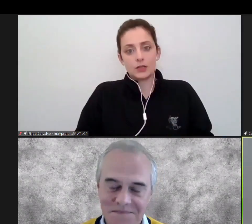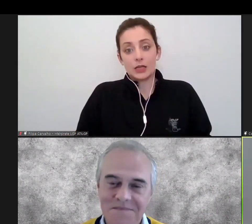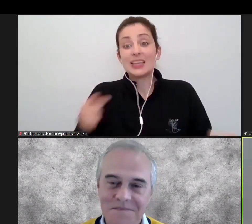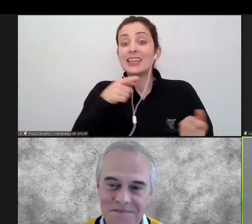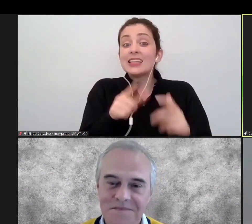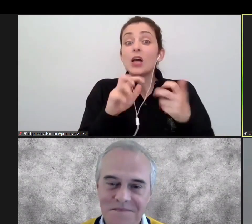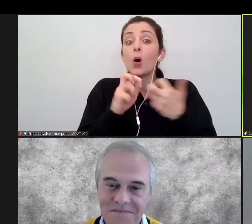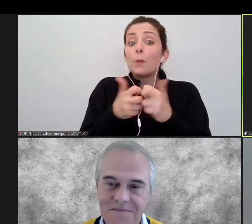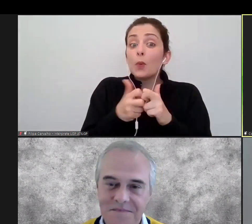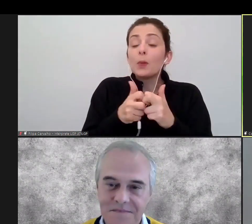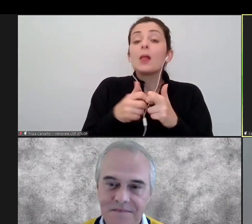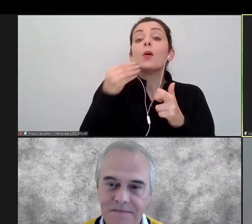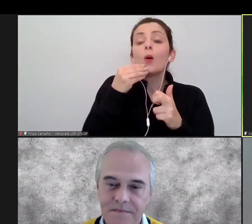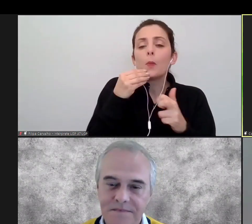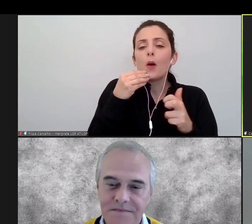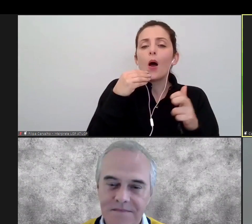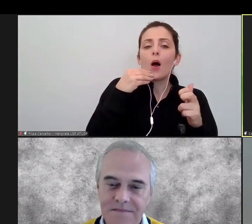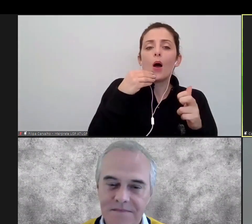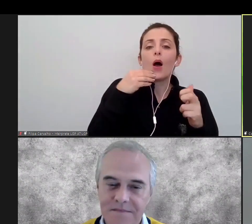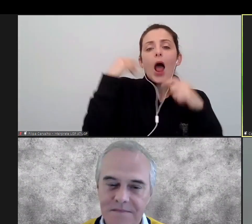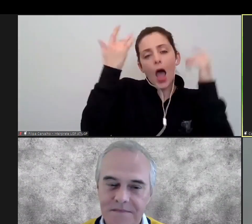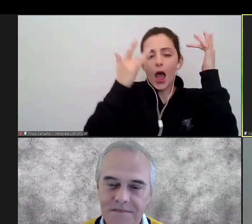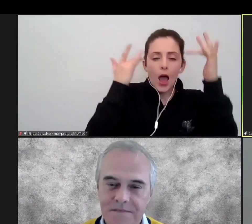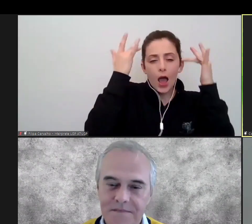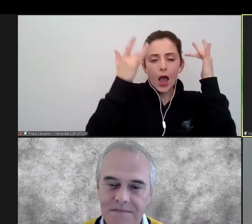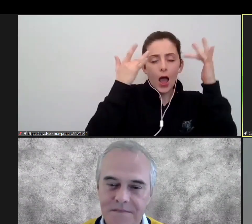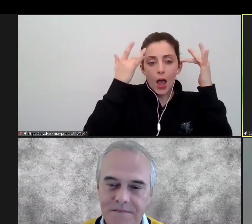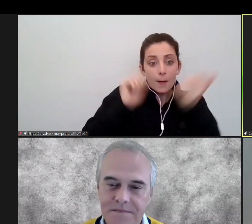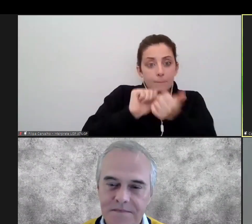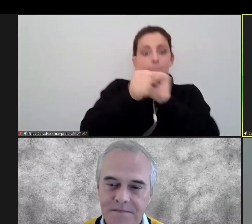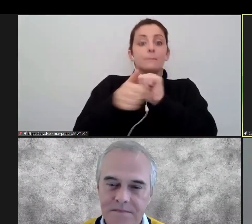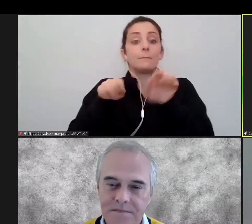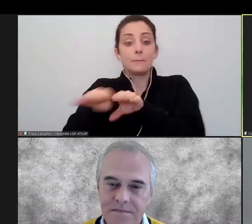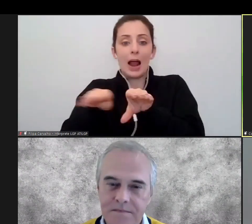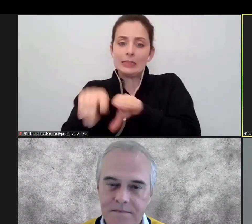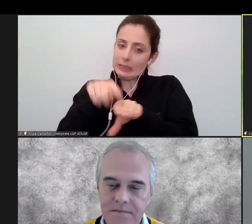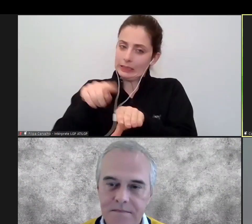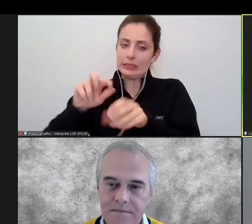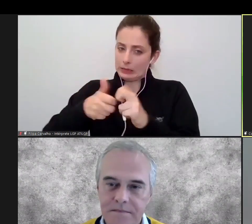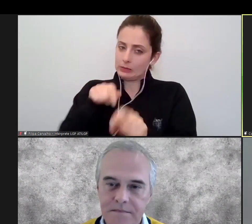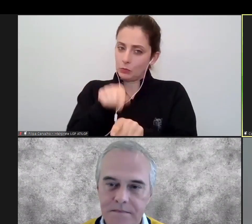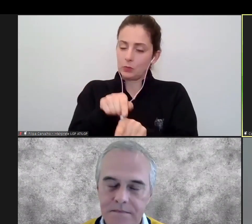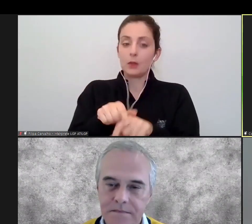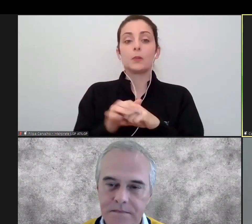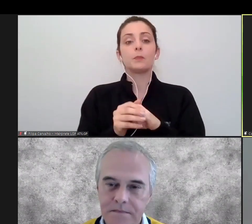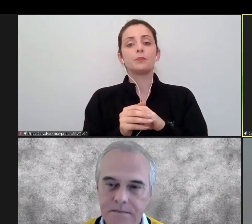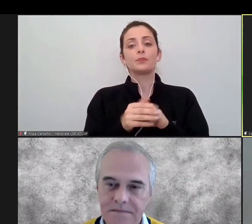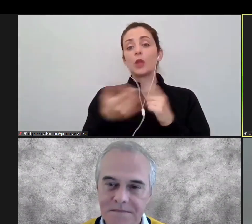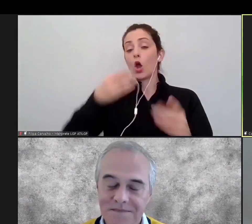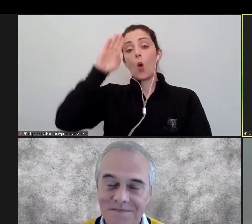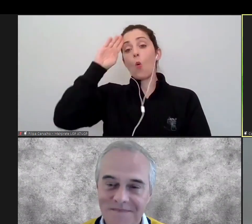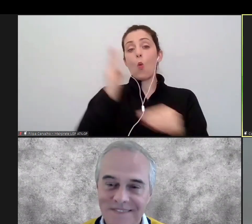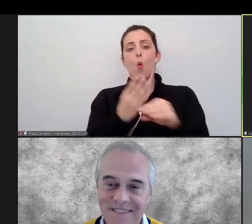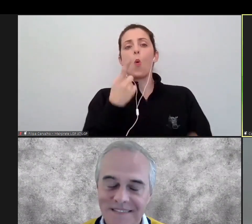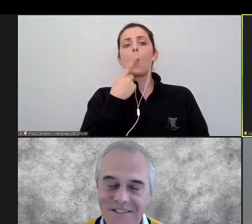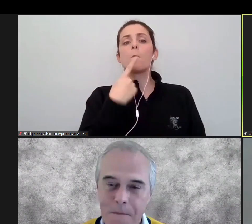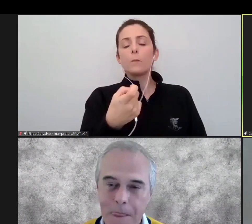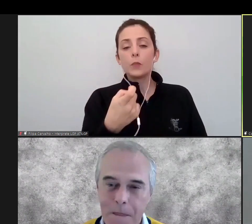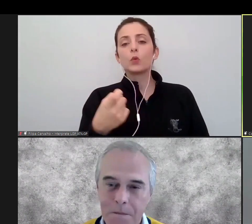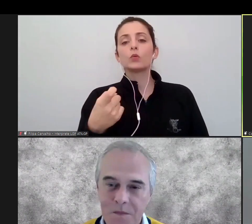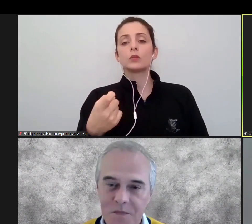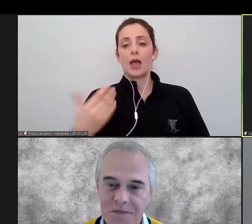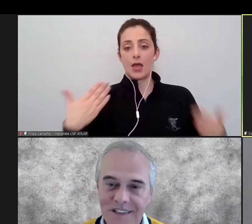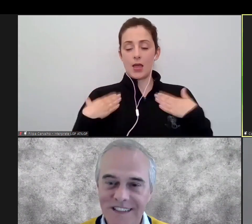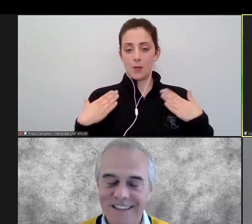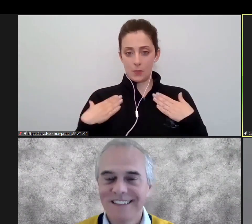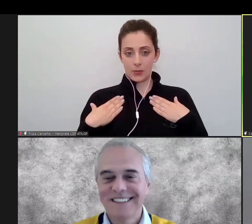Partirmos da questão teórica para a questão prática. Bom, eu acho que a última questão mesmo que eu tenho aqui é dirigida a mim mesma,